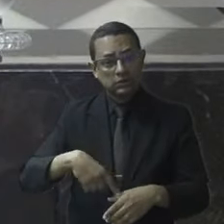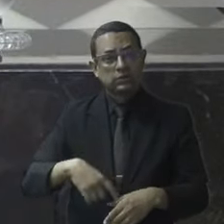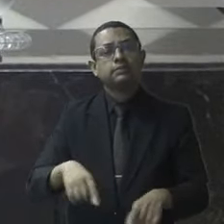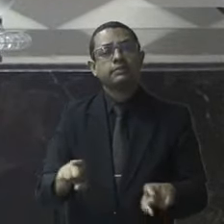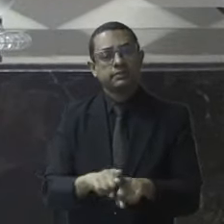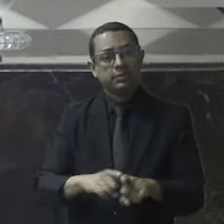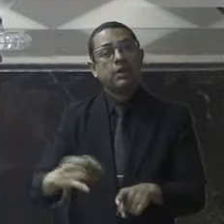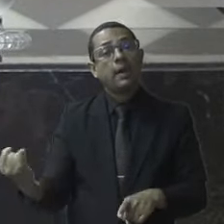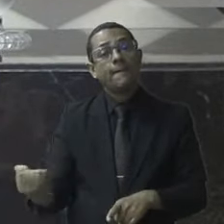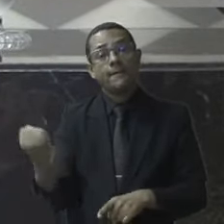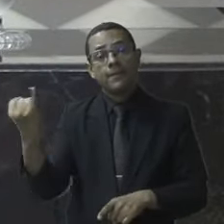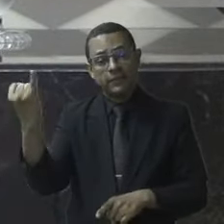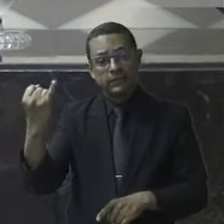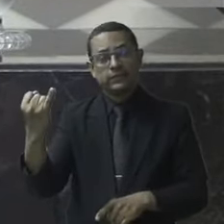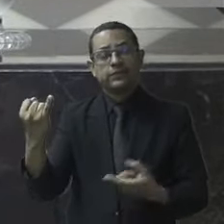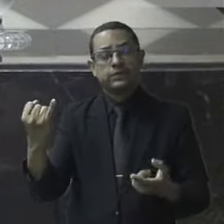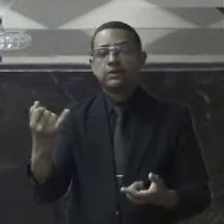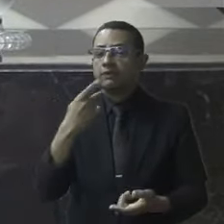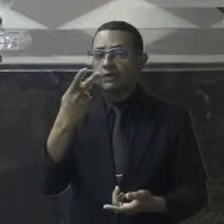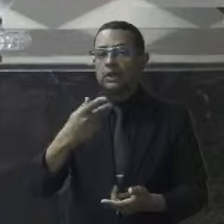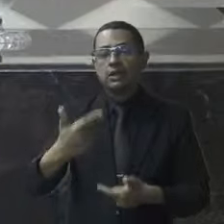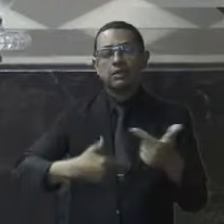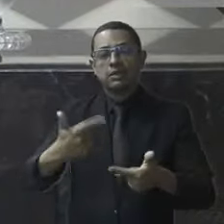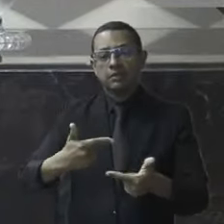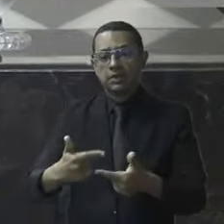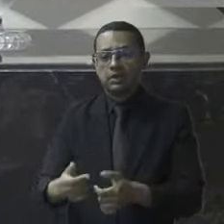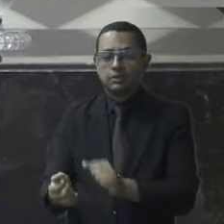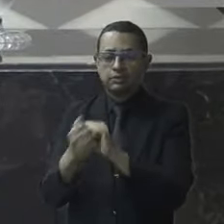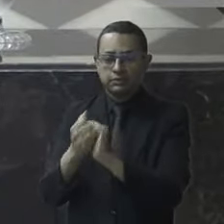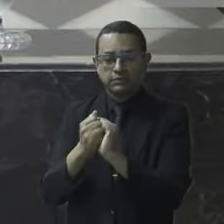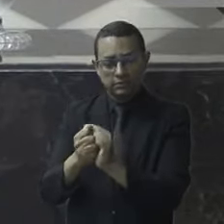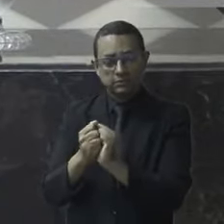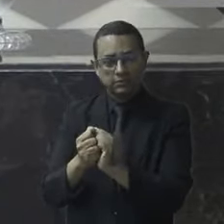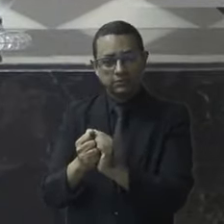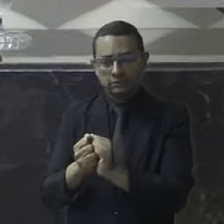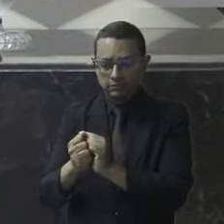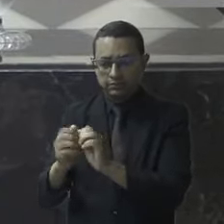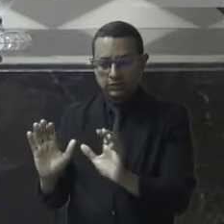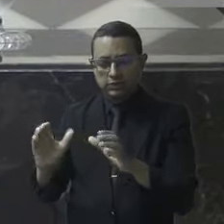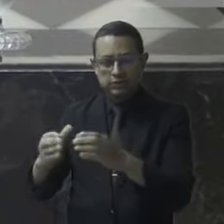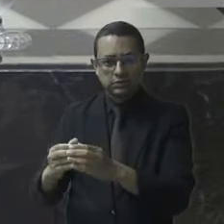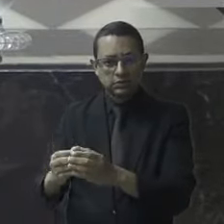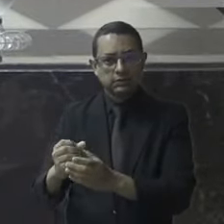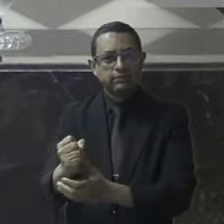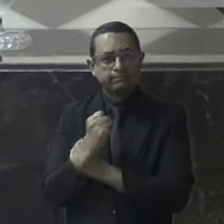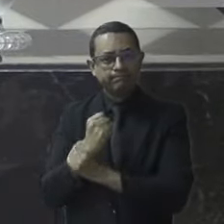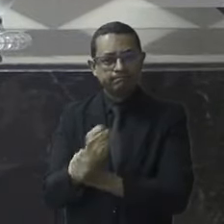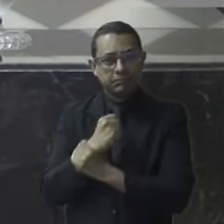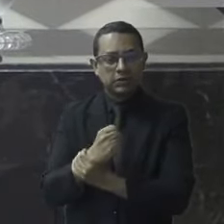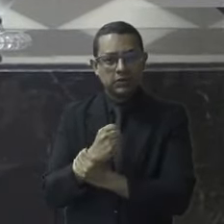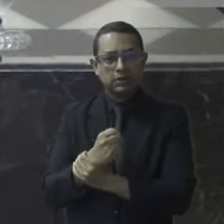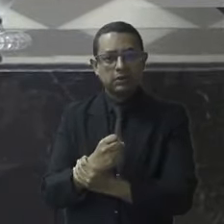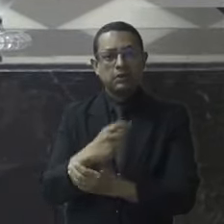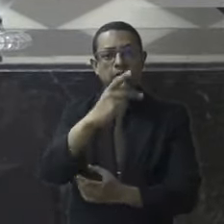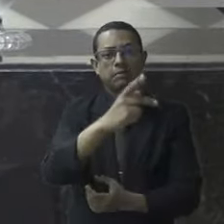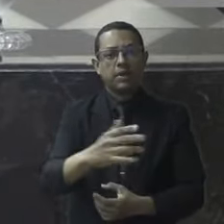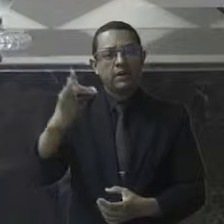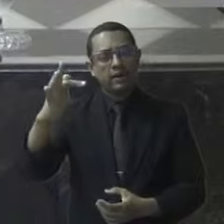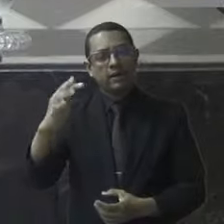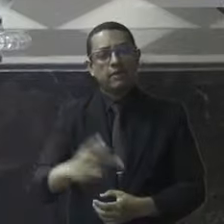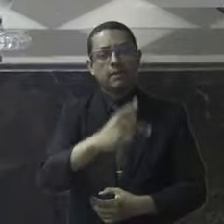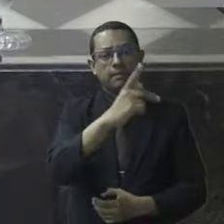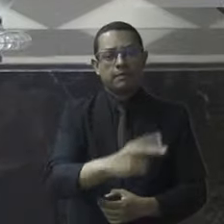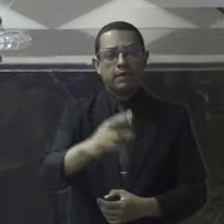trabalho em parceria com as forças de segurança, Polícia Federal, Polícia